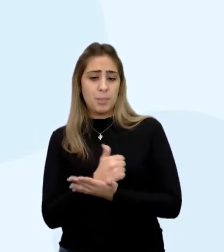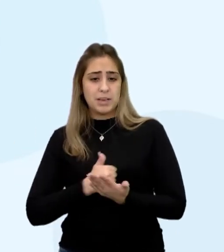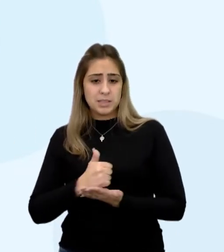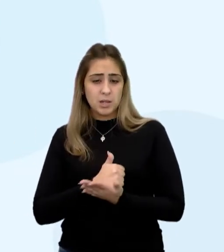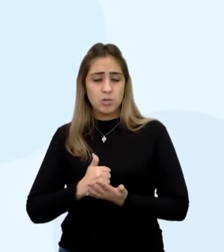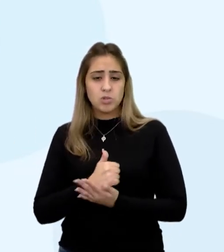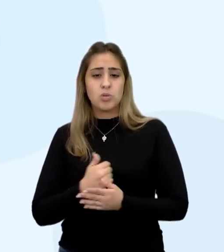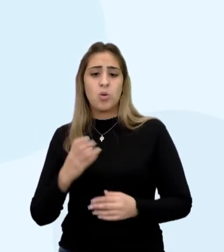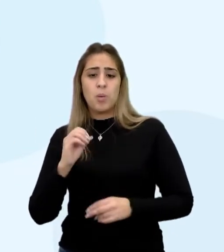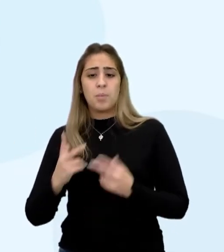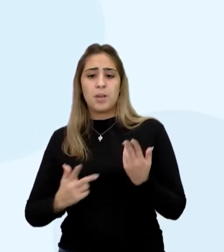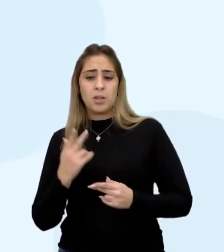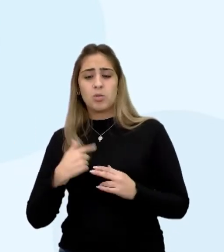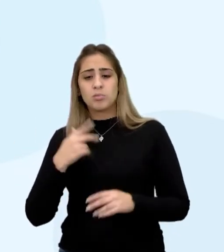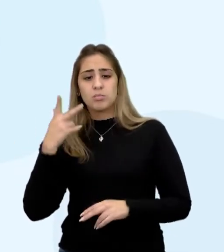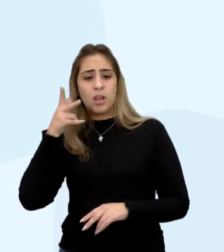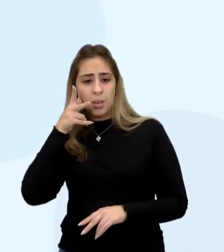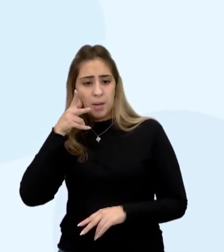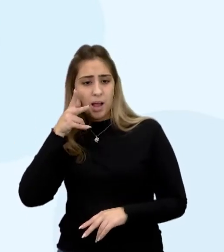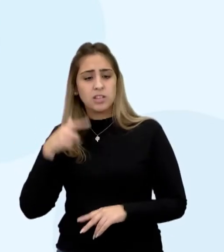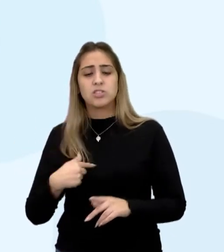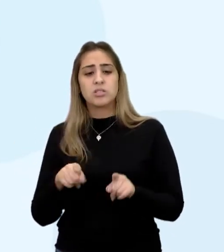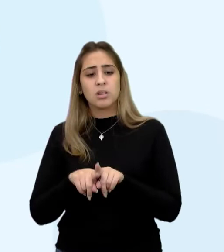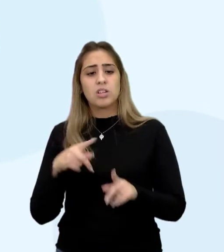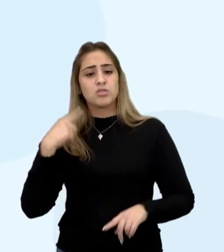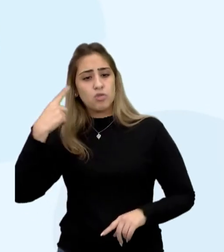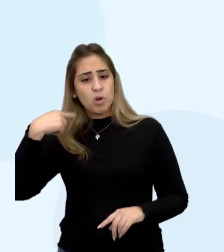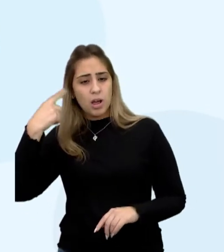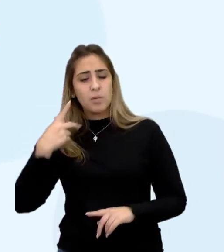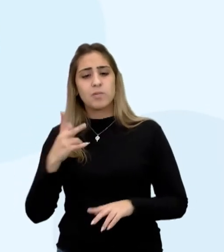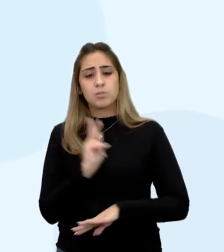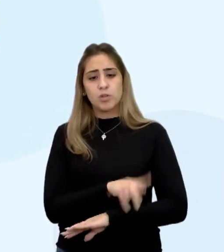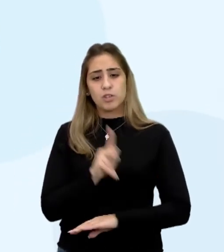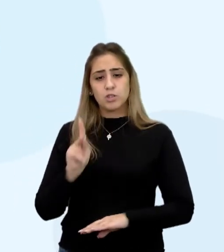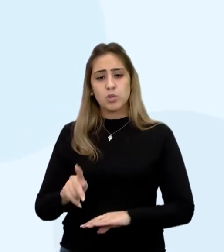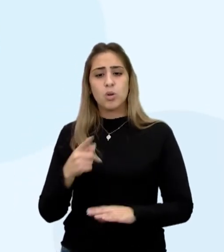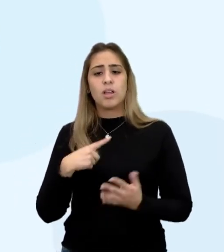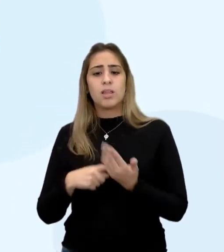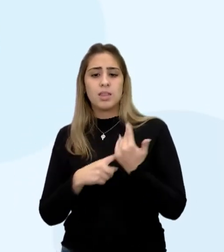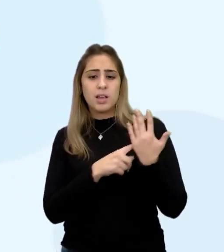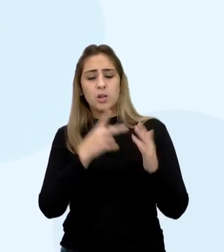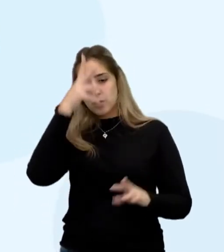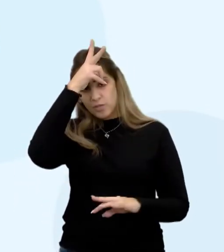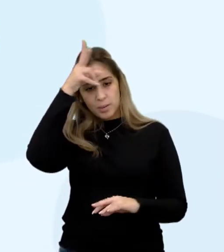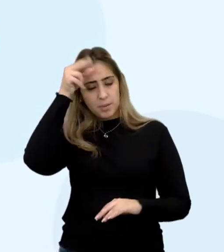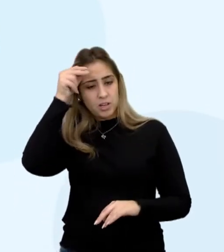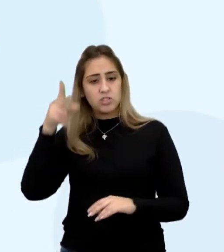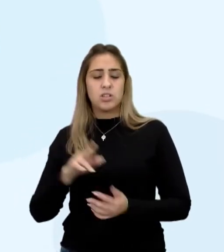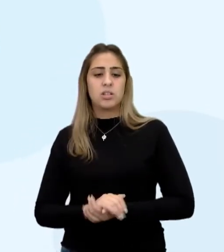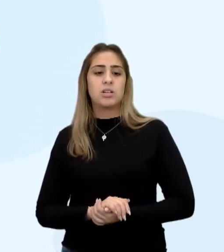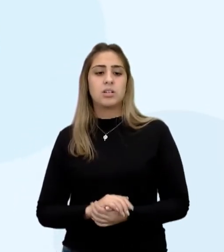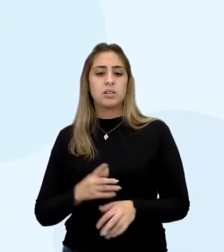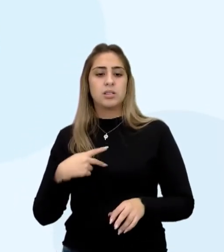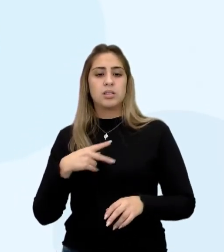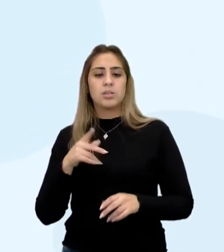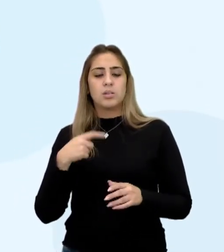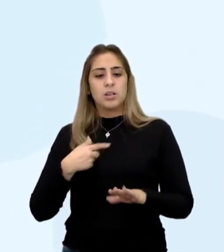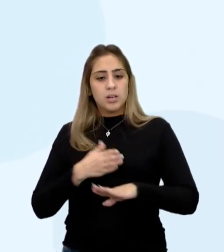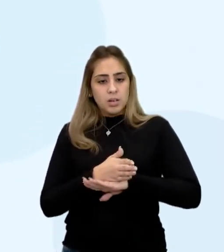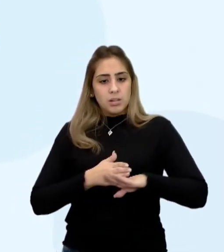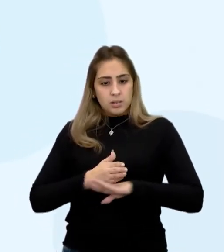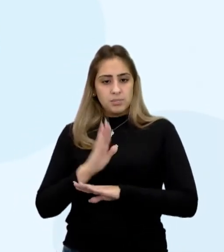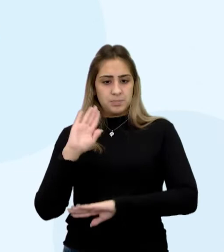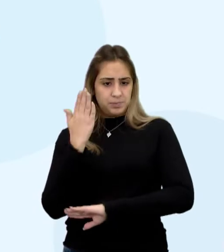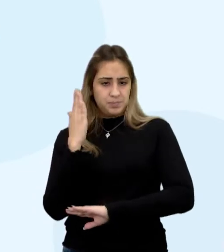Médico, farmacêutico, operador de telemarketing, advogado, professor, técnico em enfermagem,